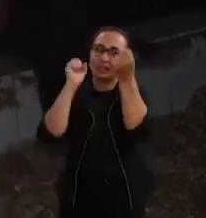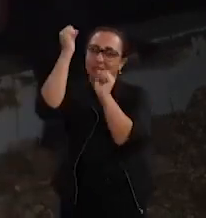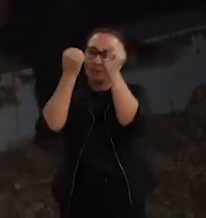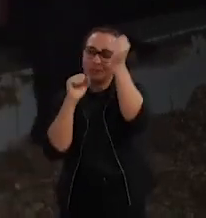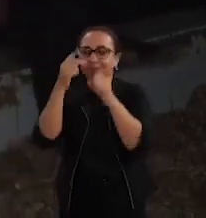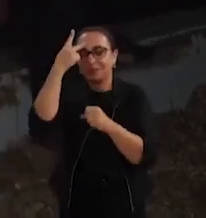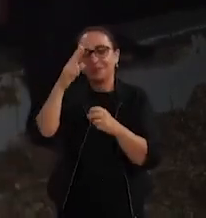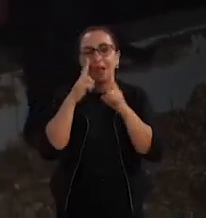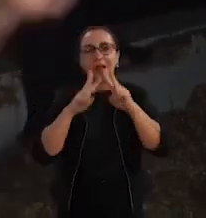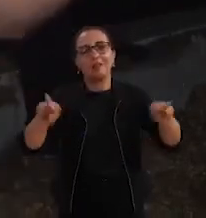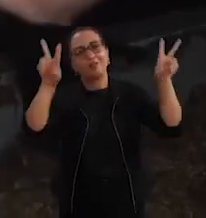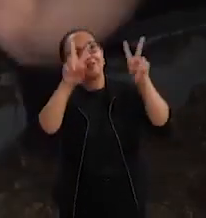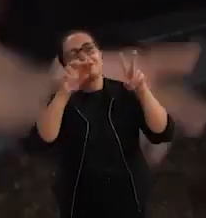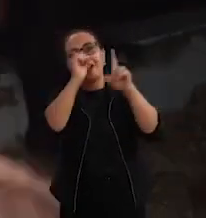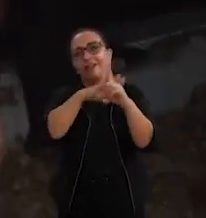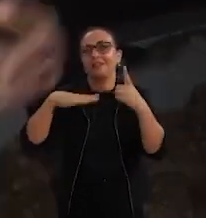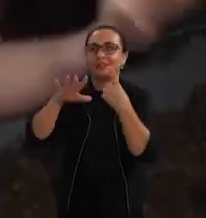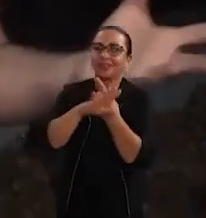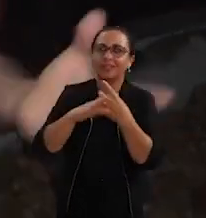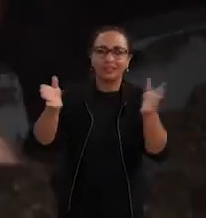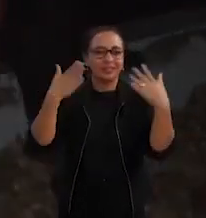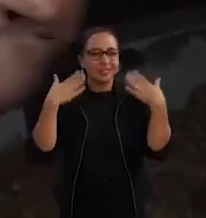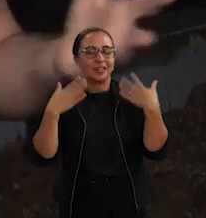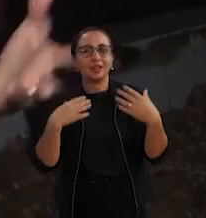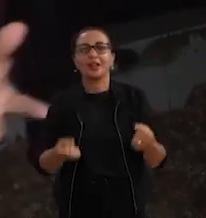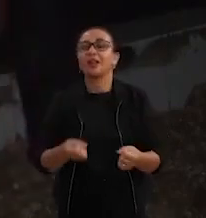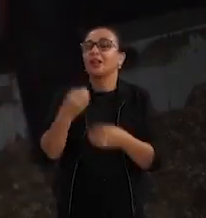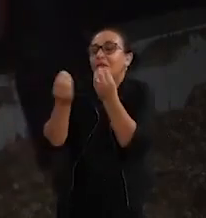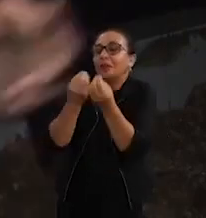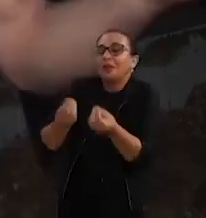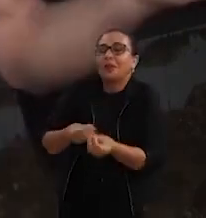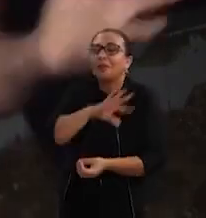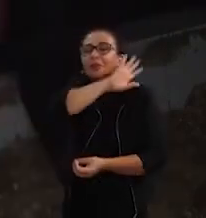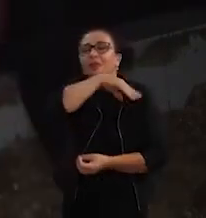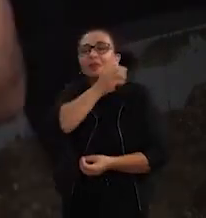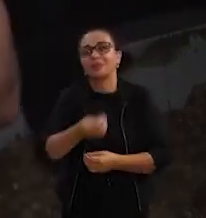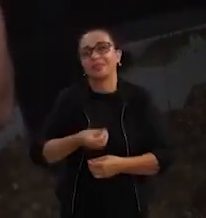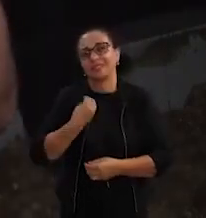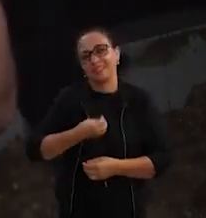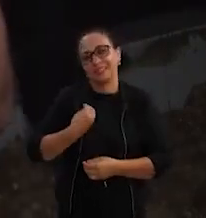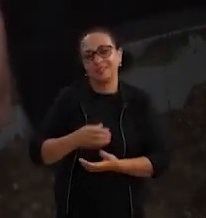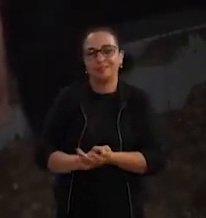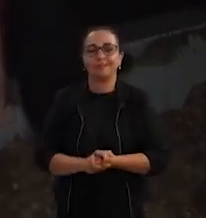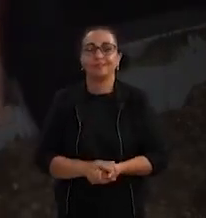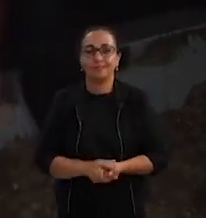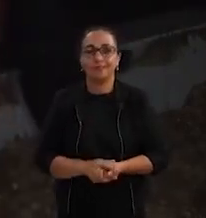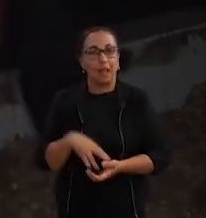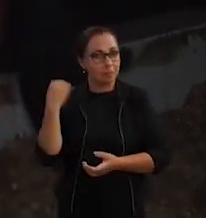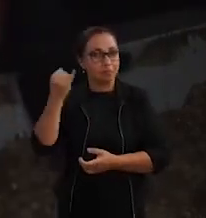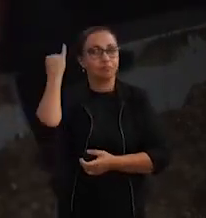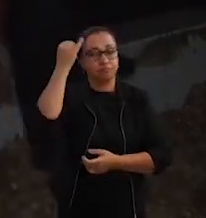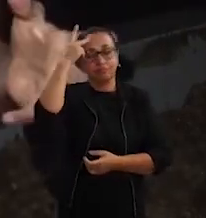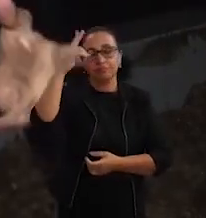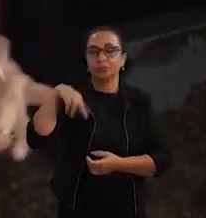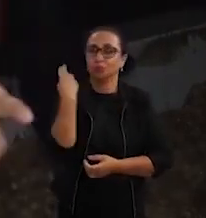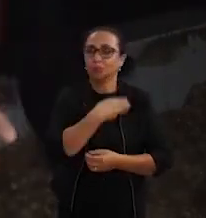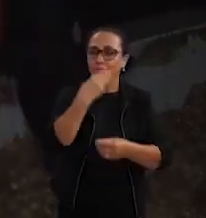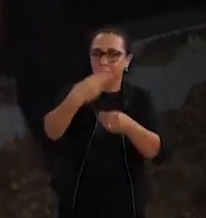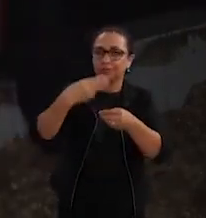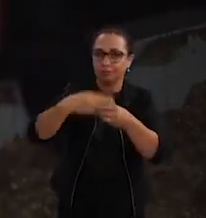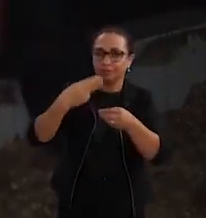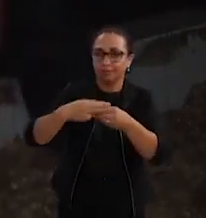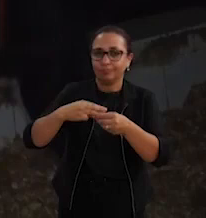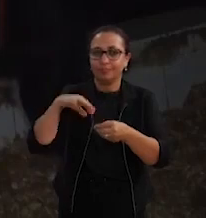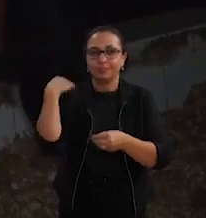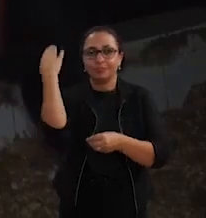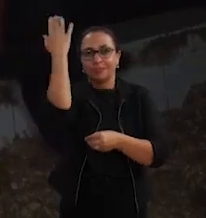esse equipamento aqui para ver o ambiente, a temperatura do ambiente e o bem-estar dos animais. Então, isso é muito importante para o